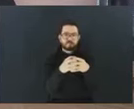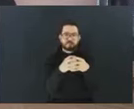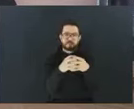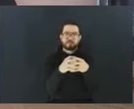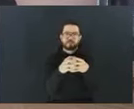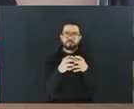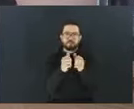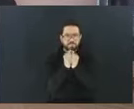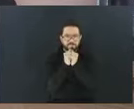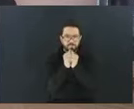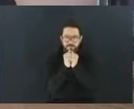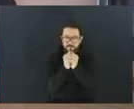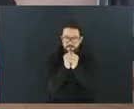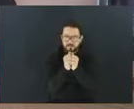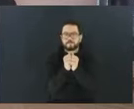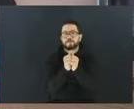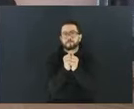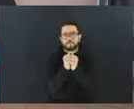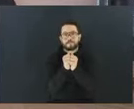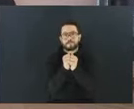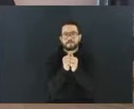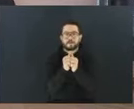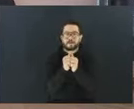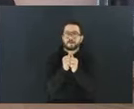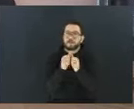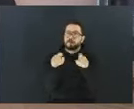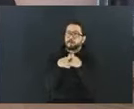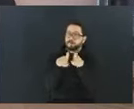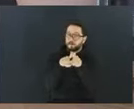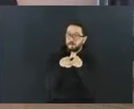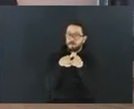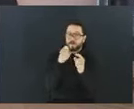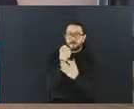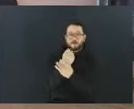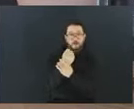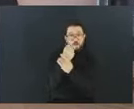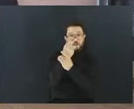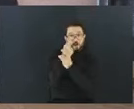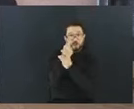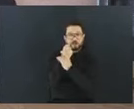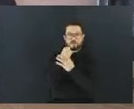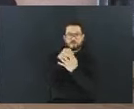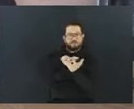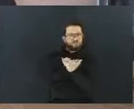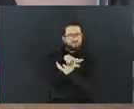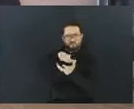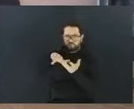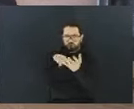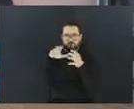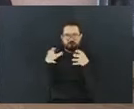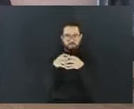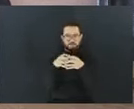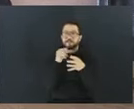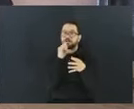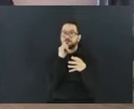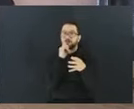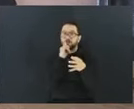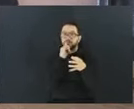Porque, né, como eu falei aqui, a segurança é de todos. Por exemplo, a própria Prefeitura Municipal chega muito pedido para